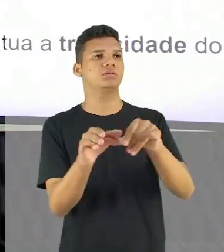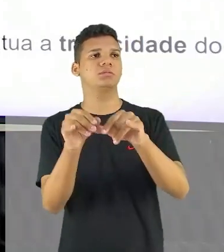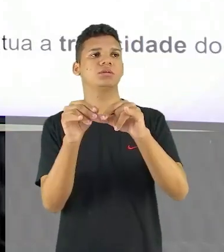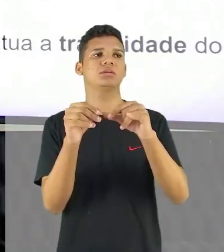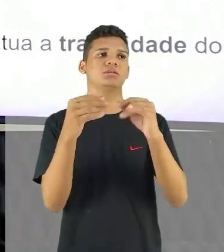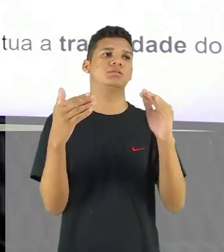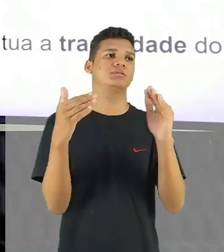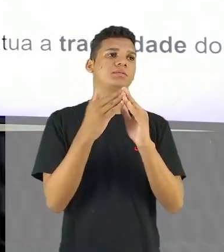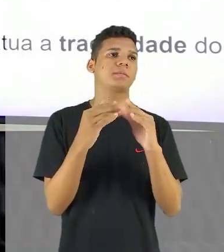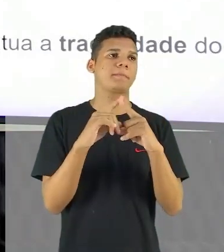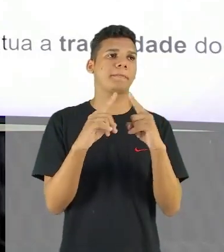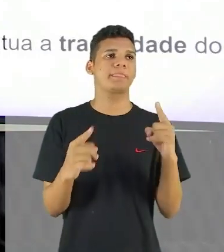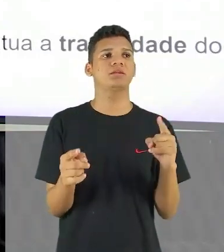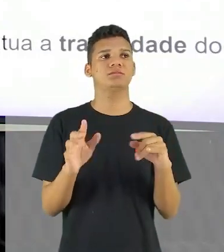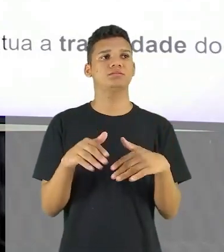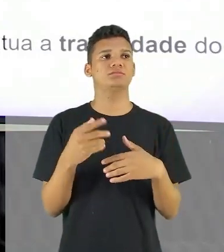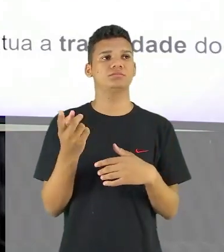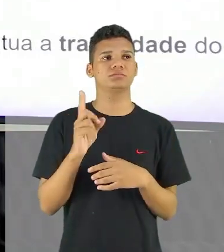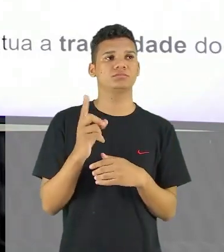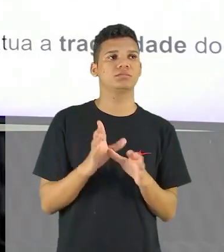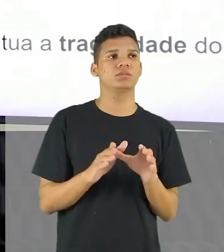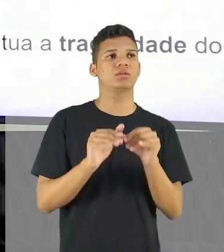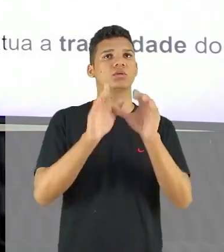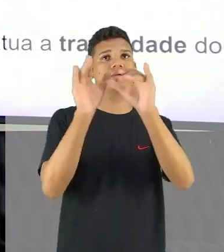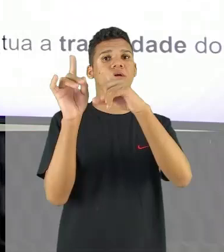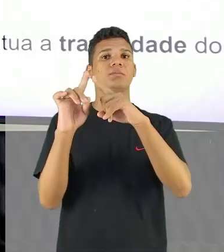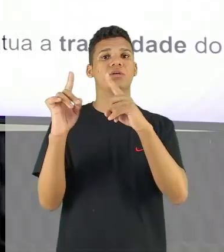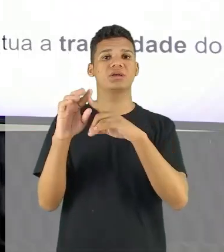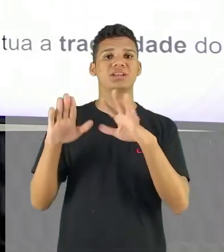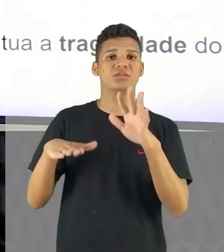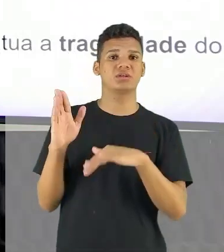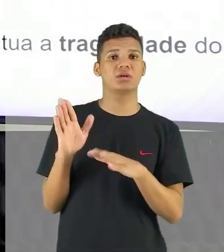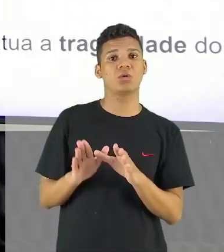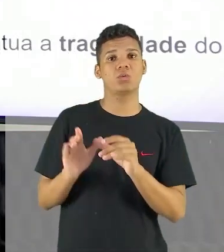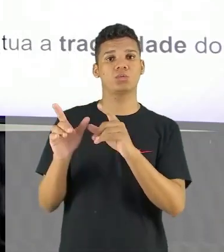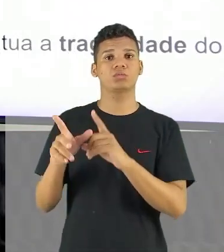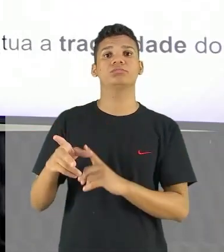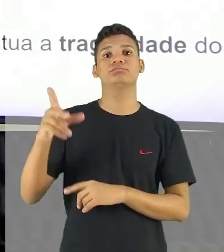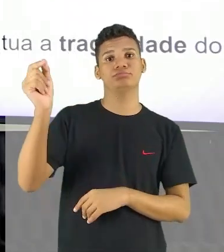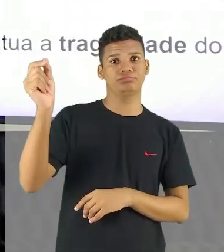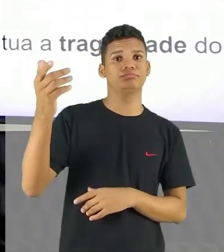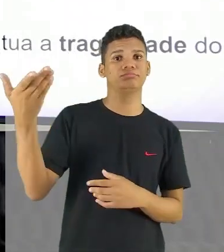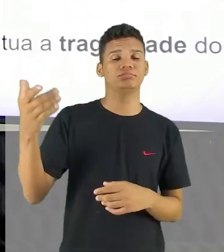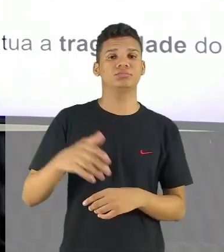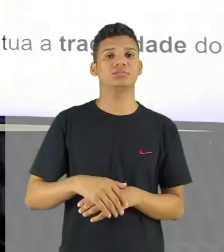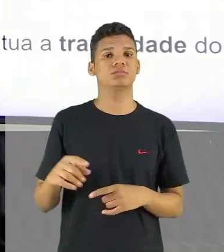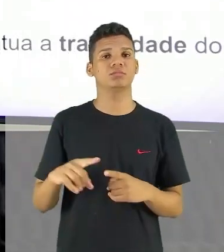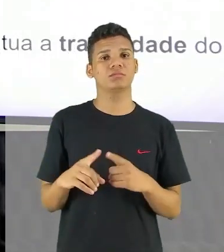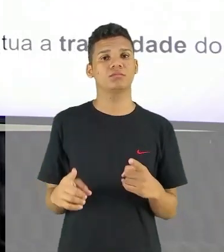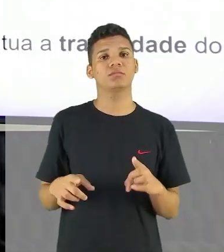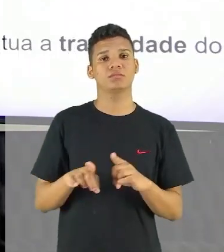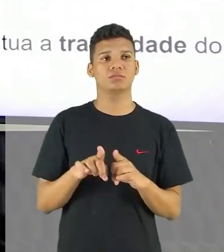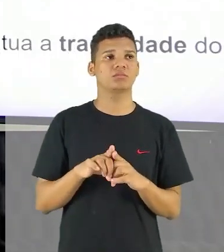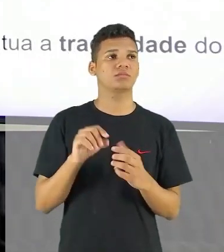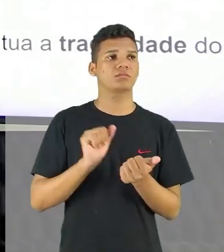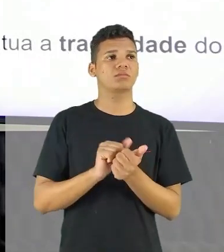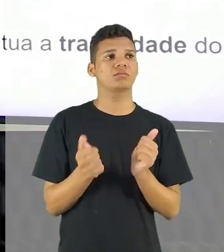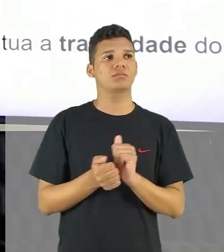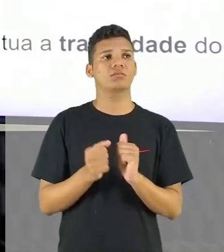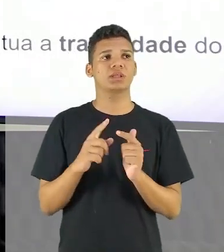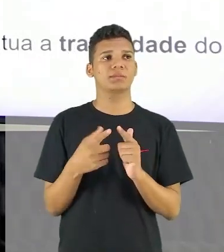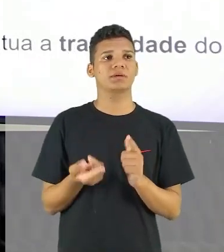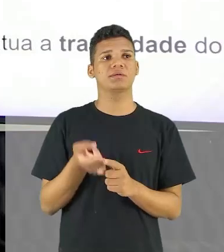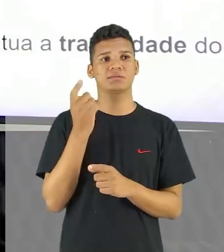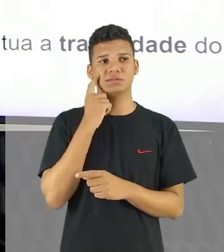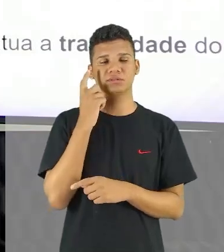baixo. Obviamente, eu não deixo ele voar voo alto, senão eles vão embora. E eles são perfeitamente adaptáveis. Eu fiquei pensando